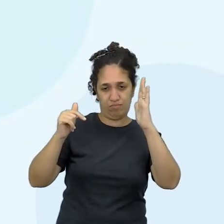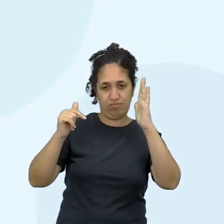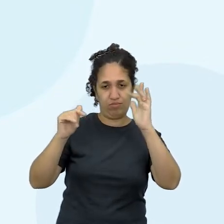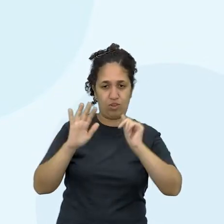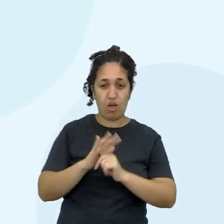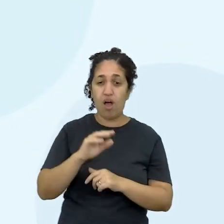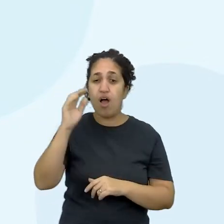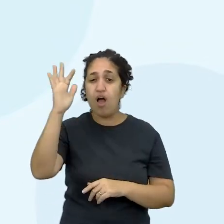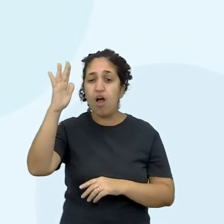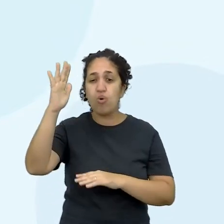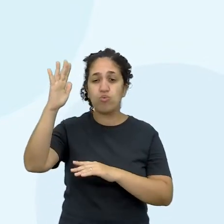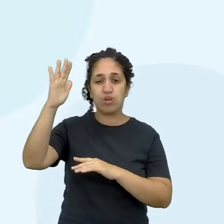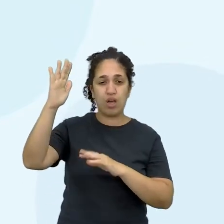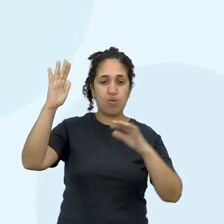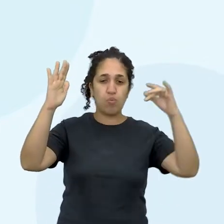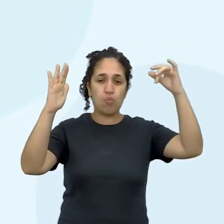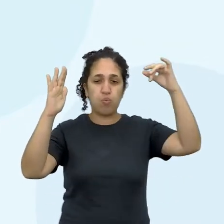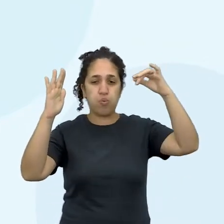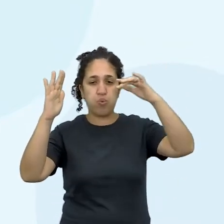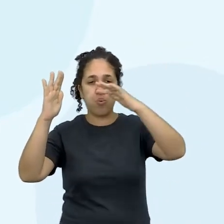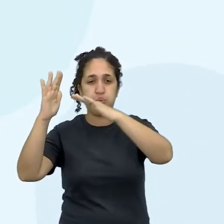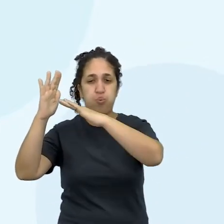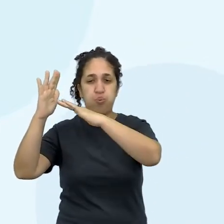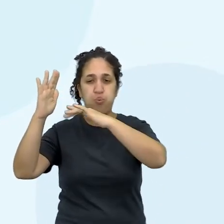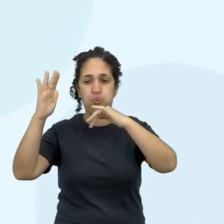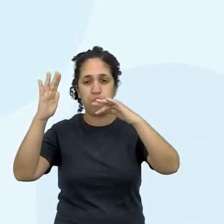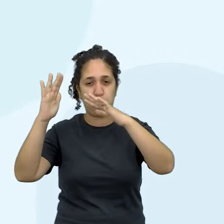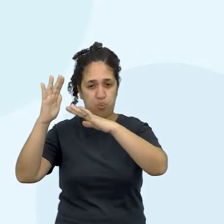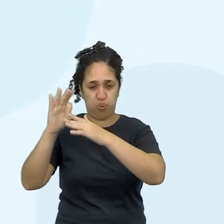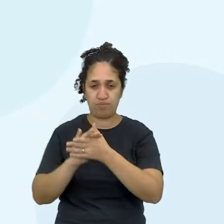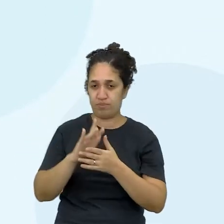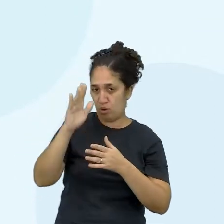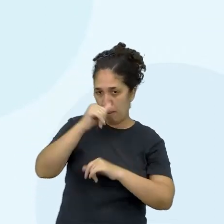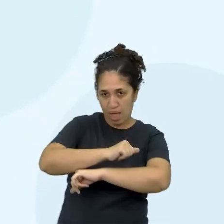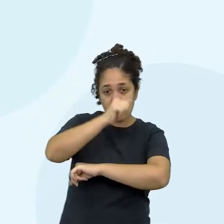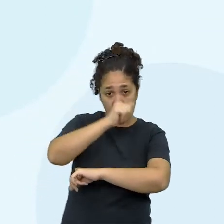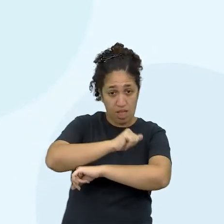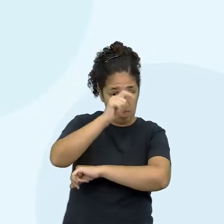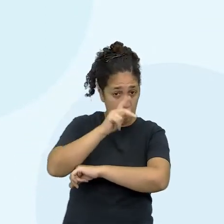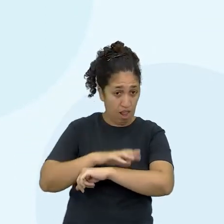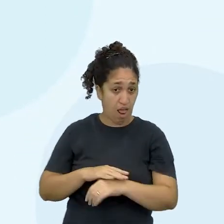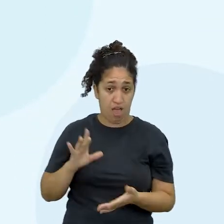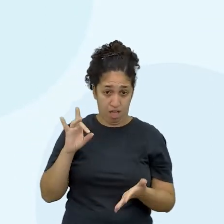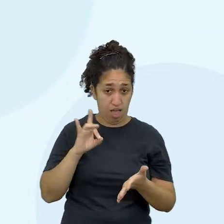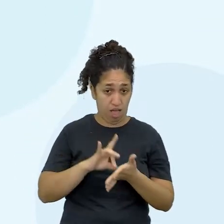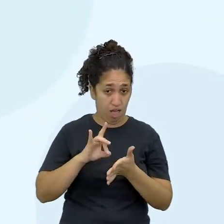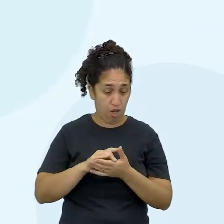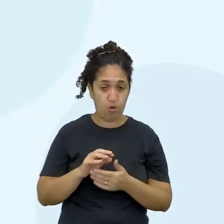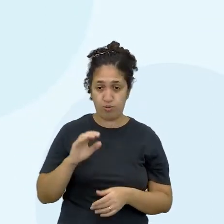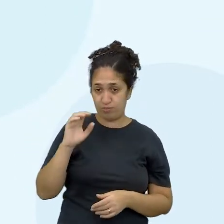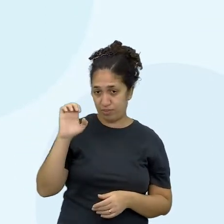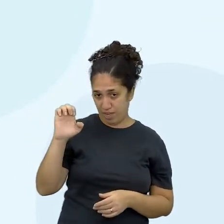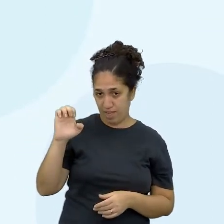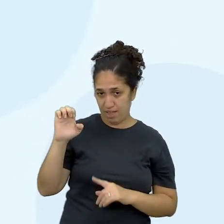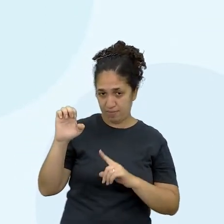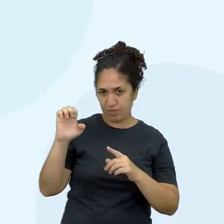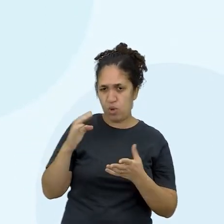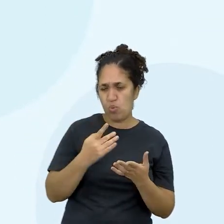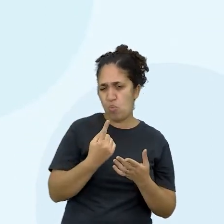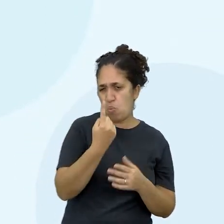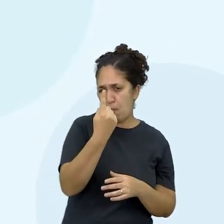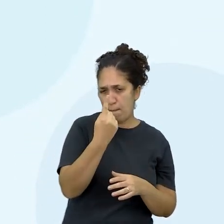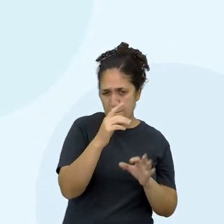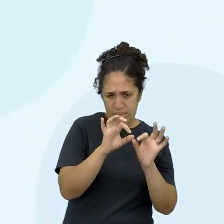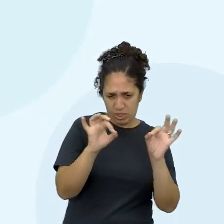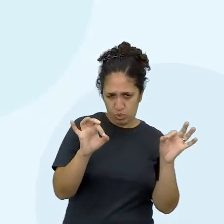aqui a iluminância. Ó. Se numa janela real que tem 1 metro quadrado,